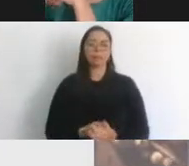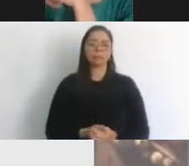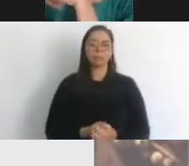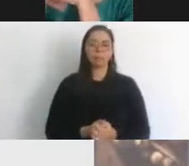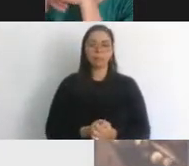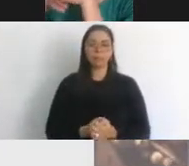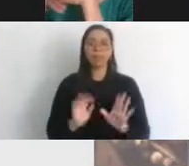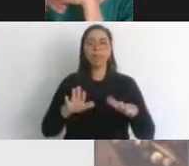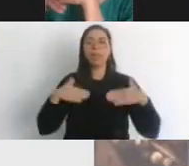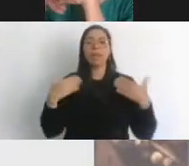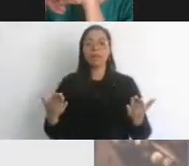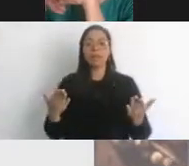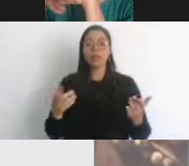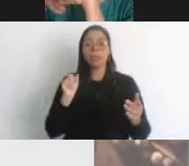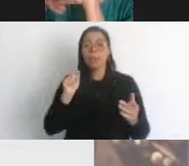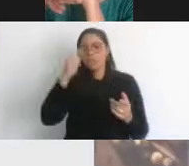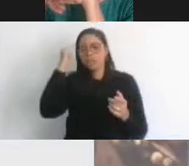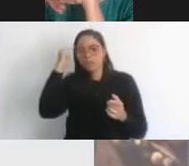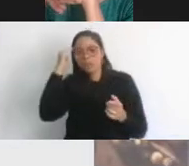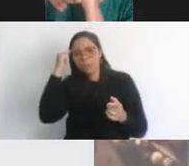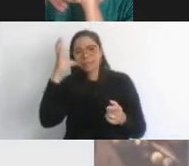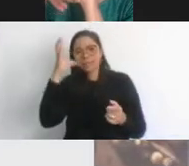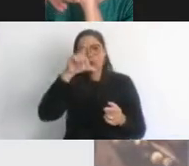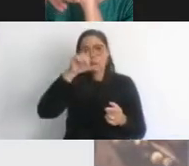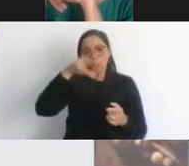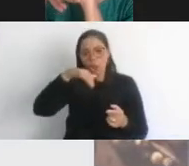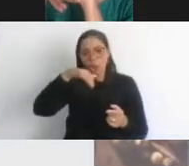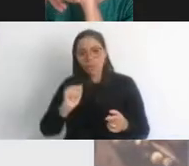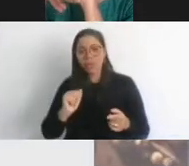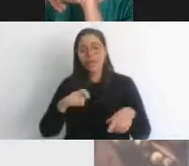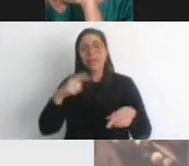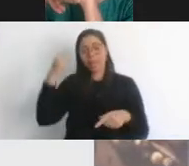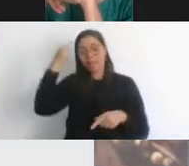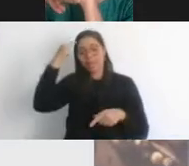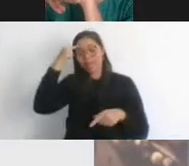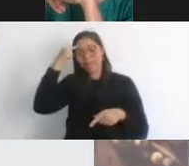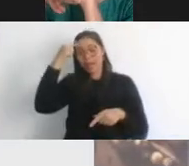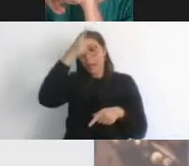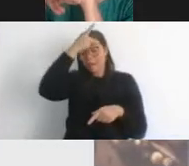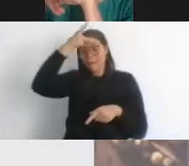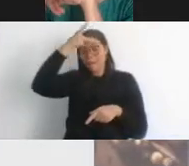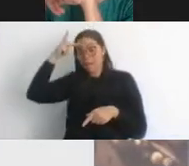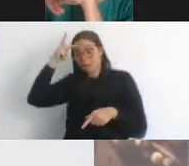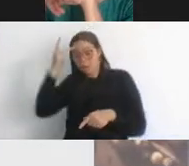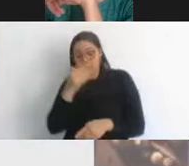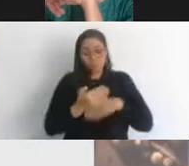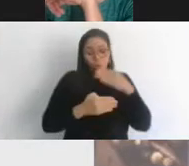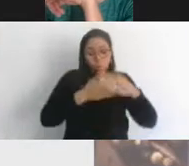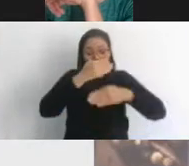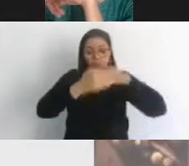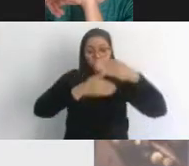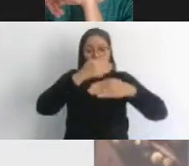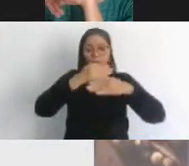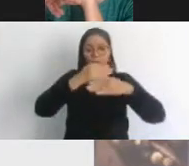então quando a gente pensa em Colônia a gente tem que pensar gente em seres humanos que estão um processo de Constituição de um novo